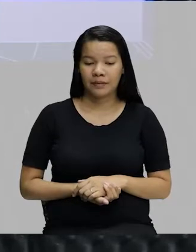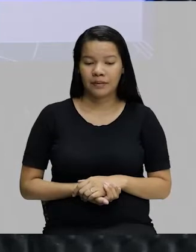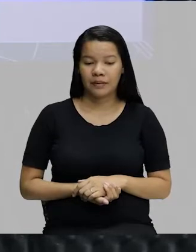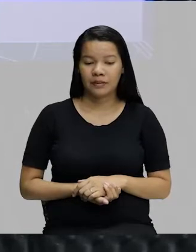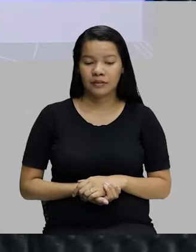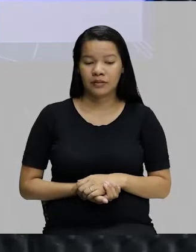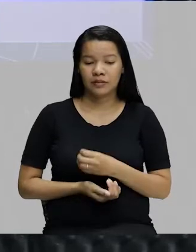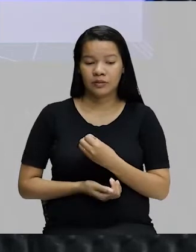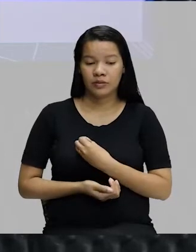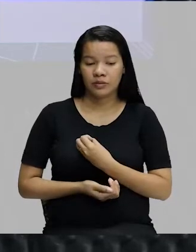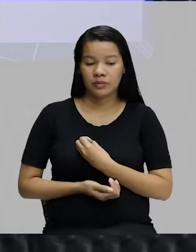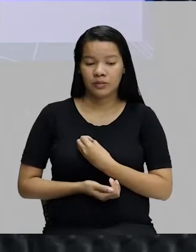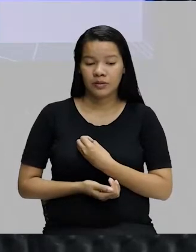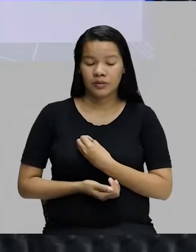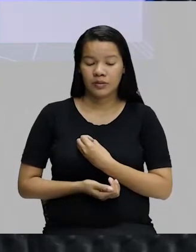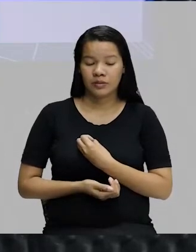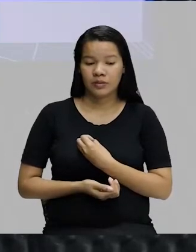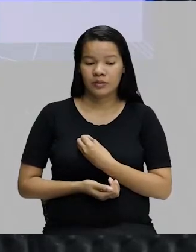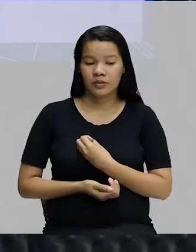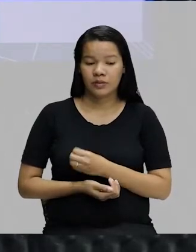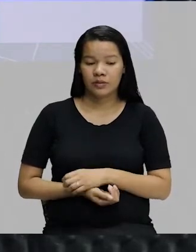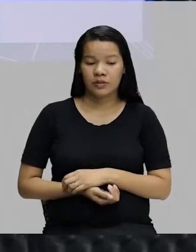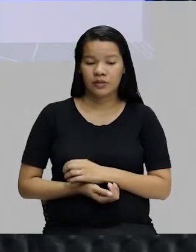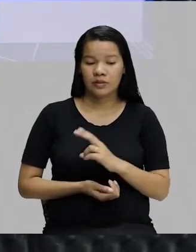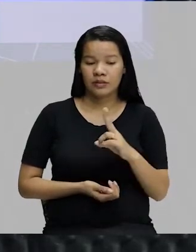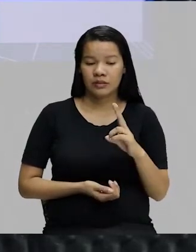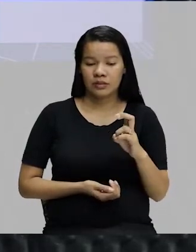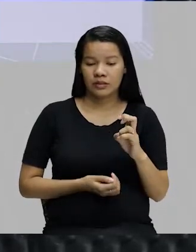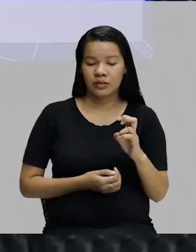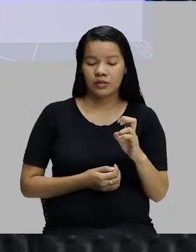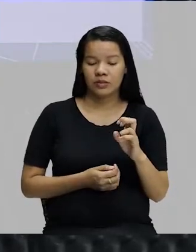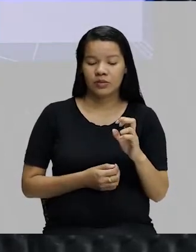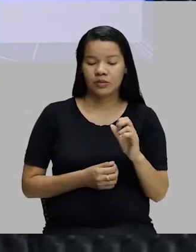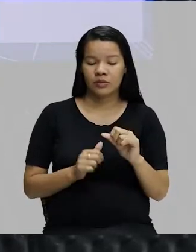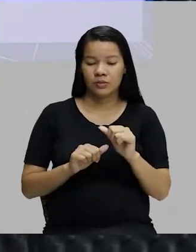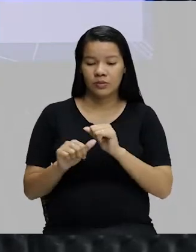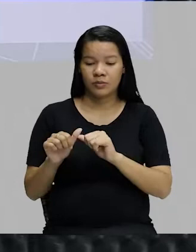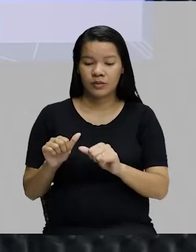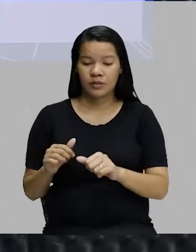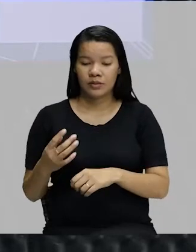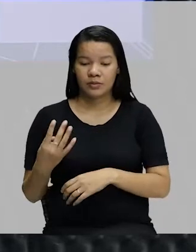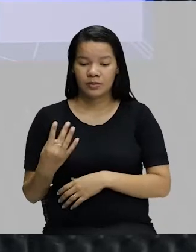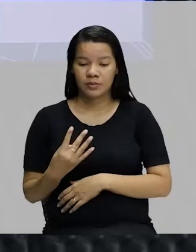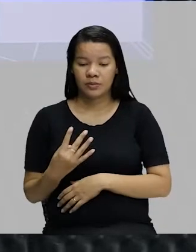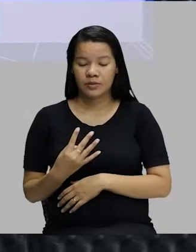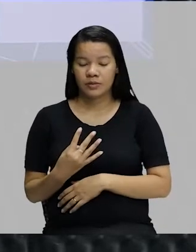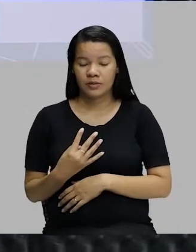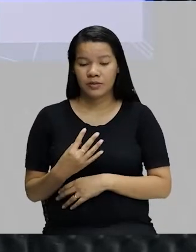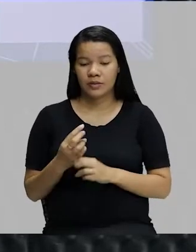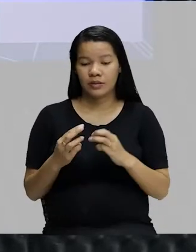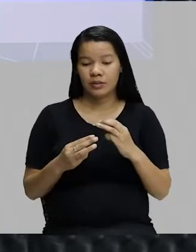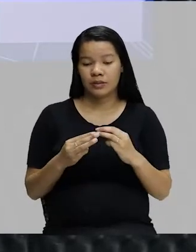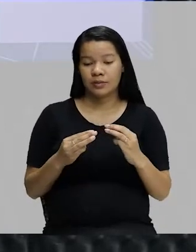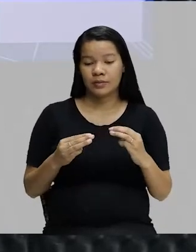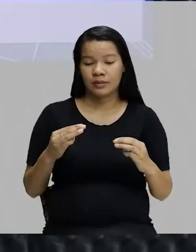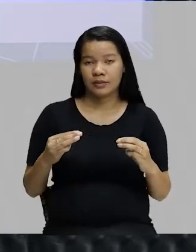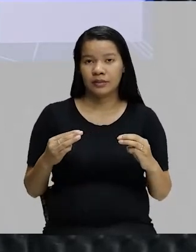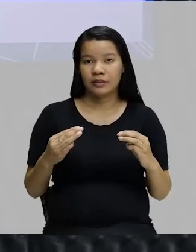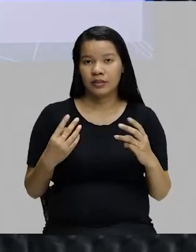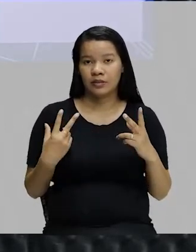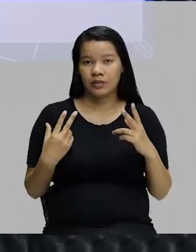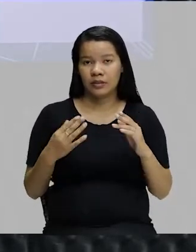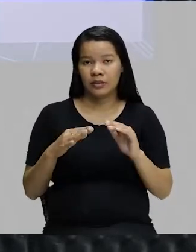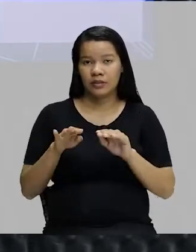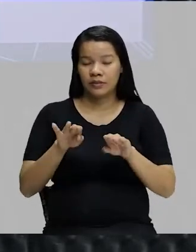O número atômico 5 caindo para o número atômico 4. E a massa, ela sendo